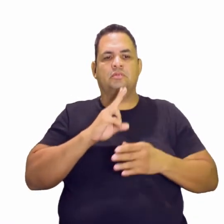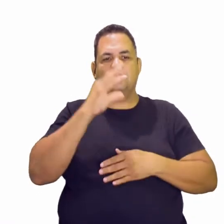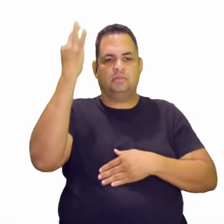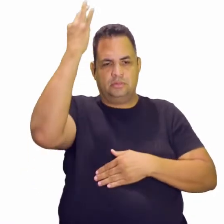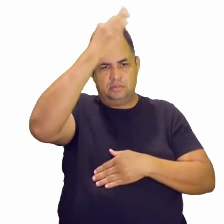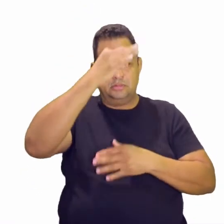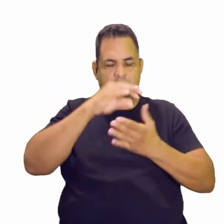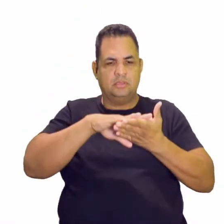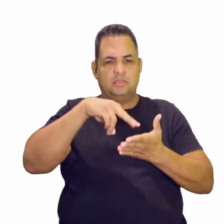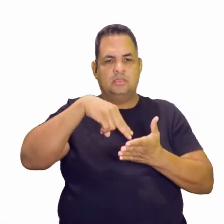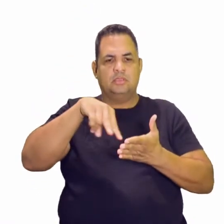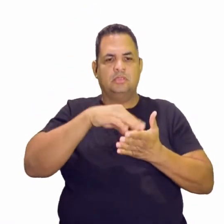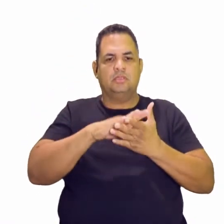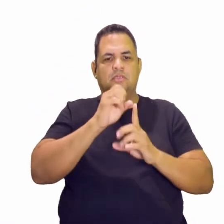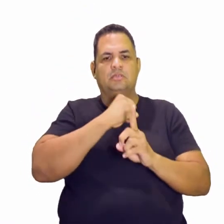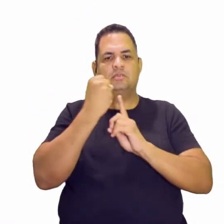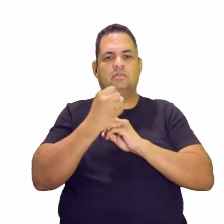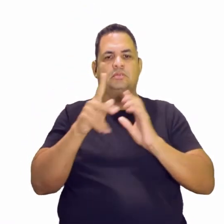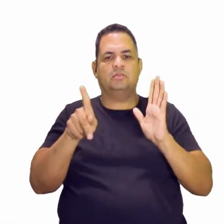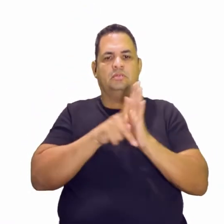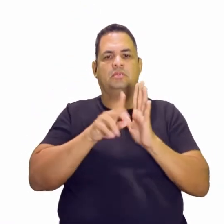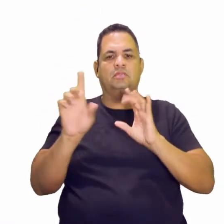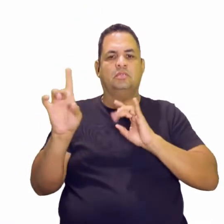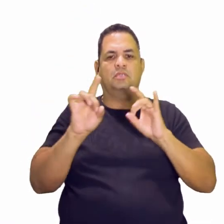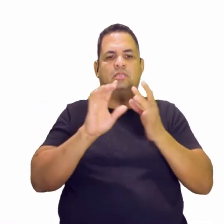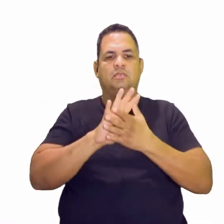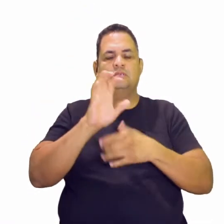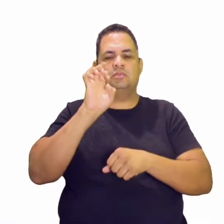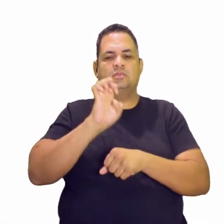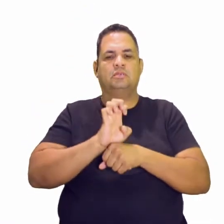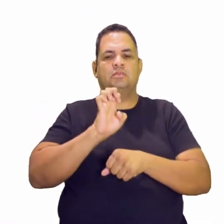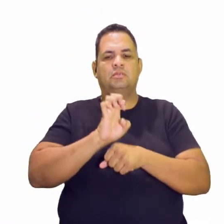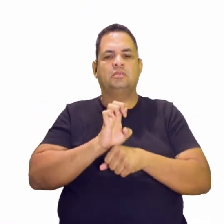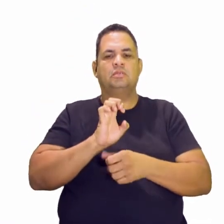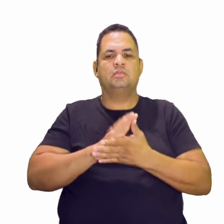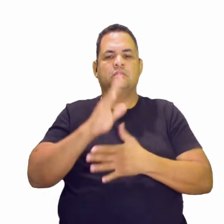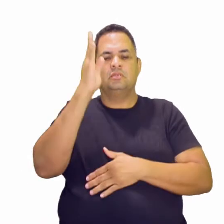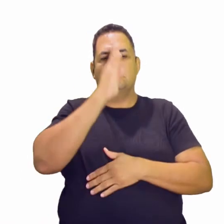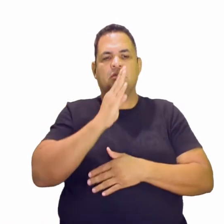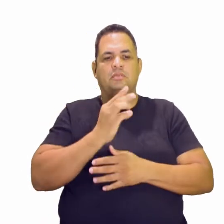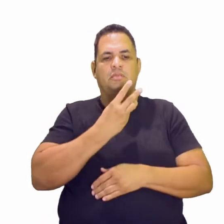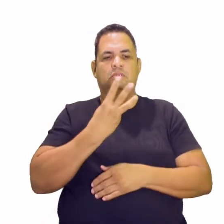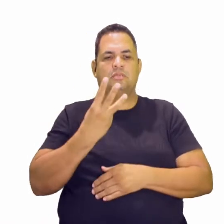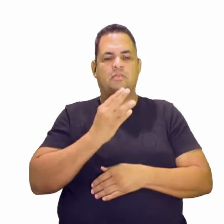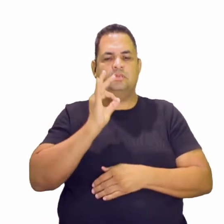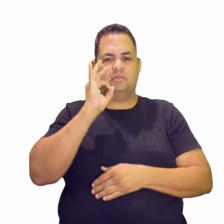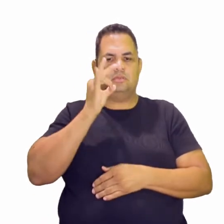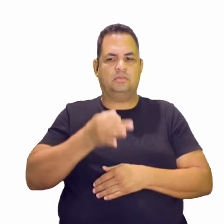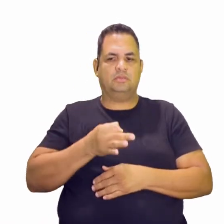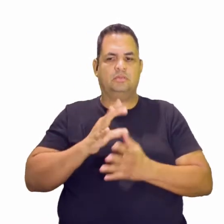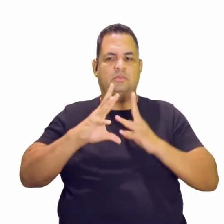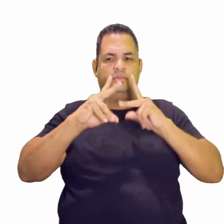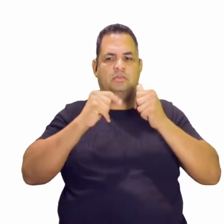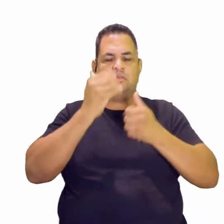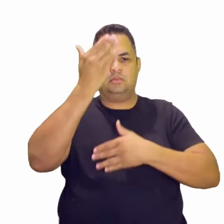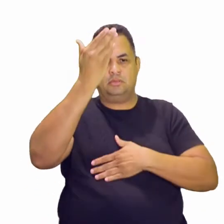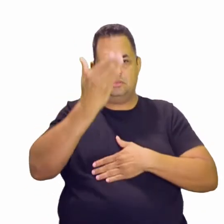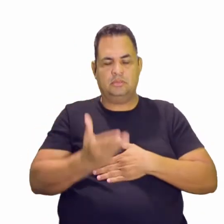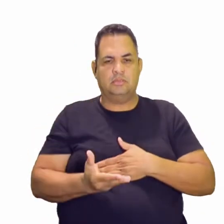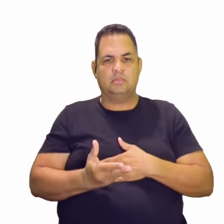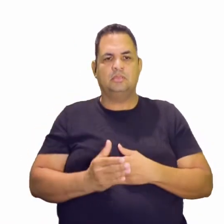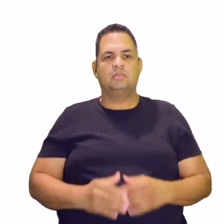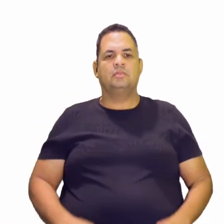sociais peculiares de cada estado brasileiro. Então, já podemos destacar que as 3 estão corretas, todas